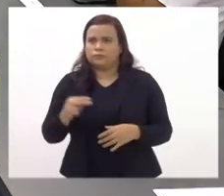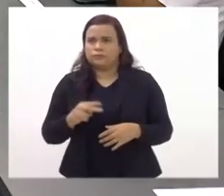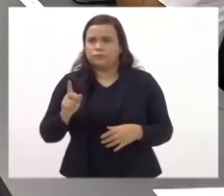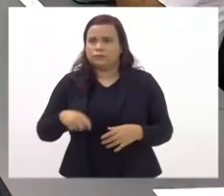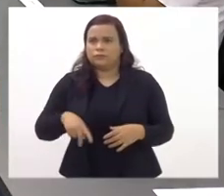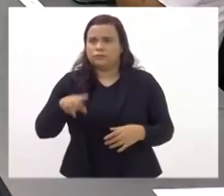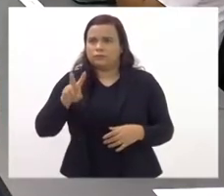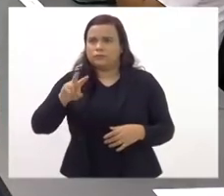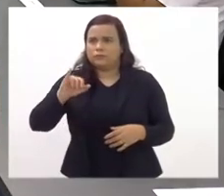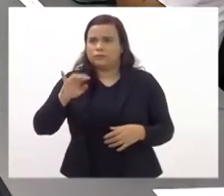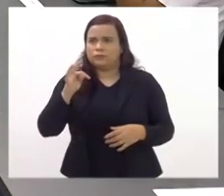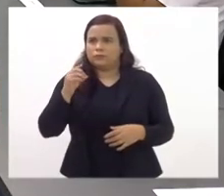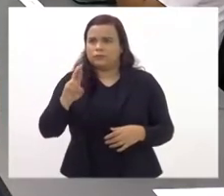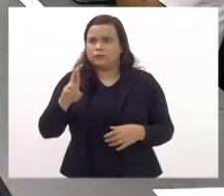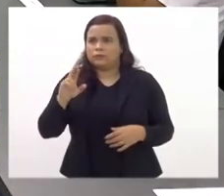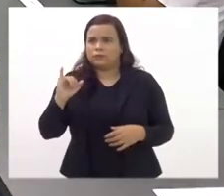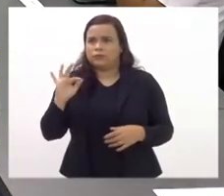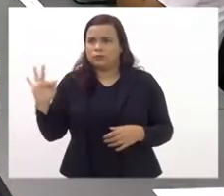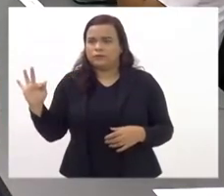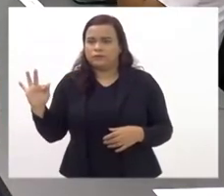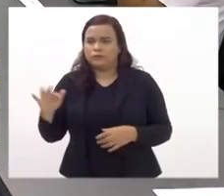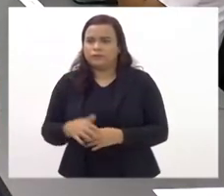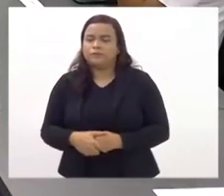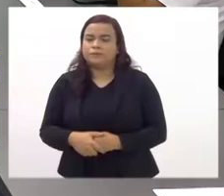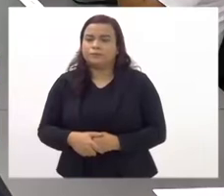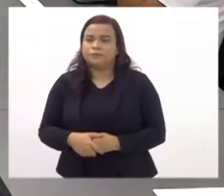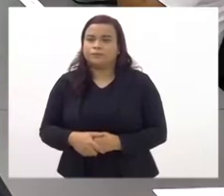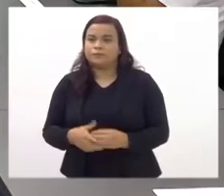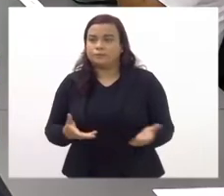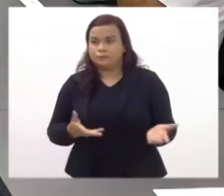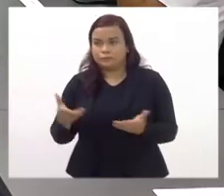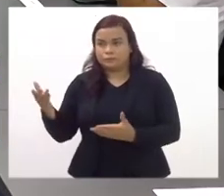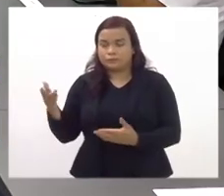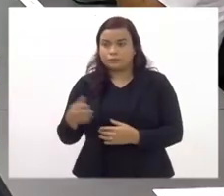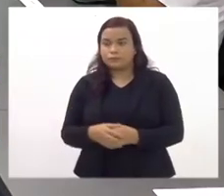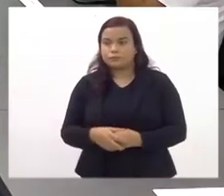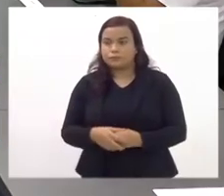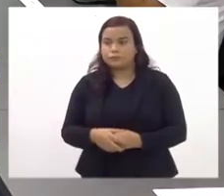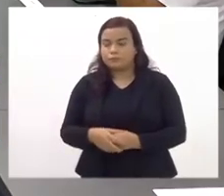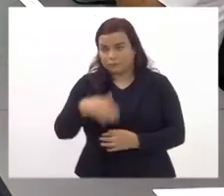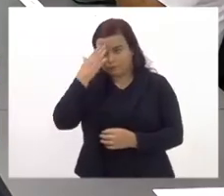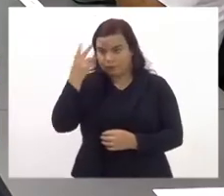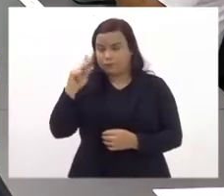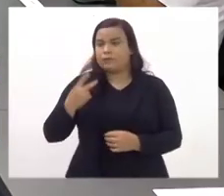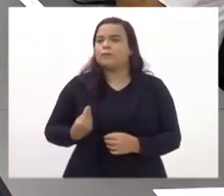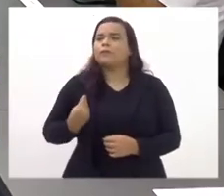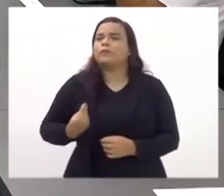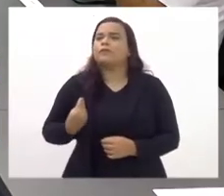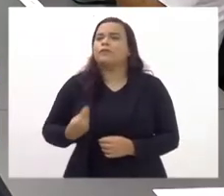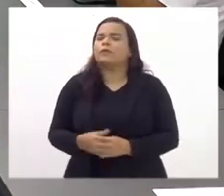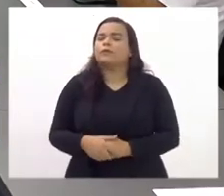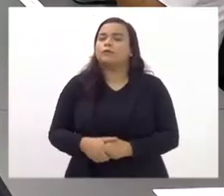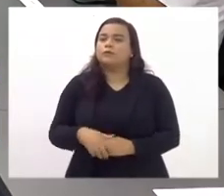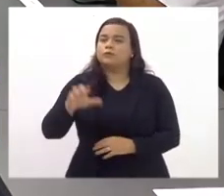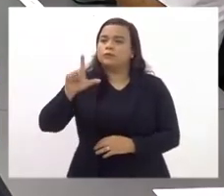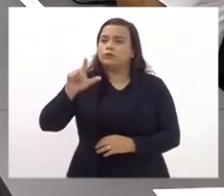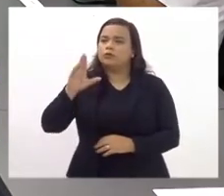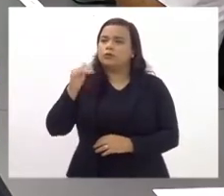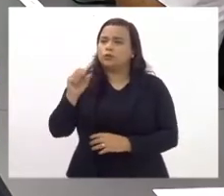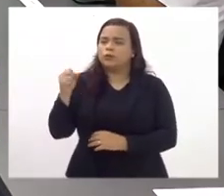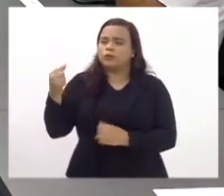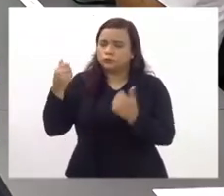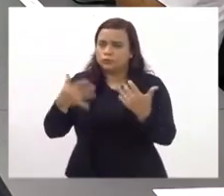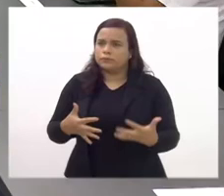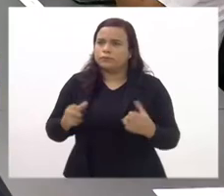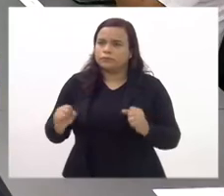do IF, já se inscreveu. Vamos passar a palavra na sequência. Então, obrigado pela presença. Lucas, a palavra é